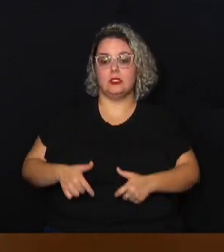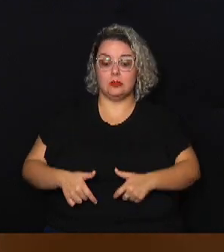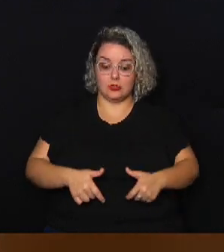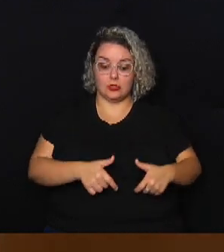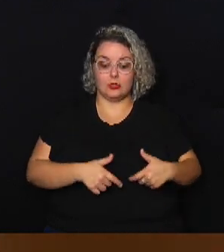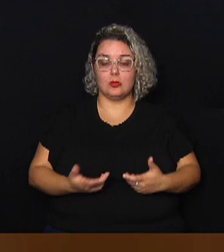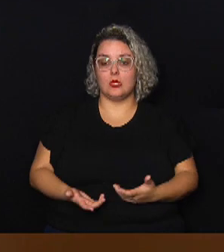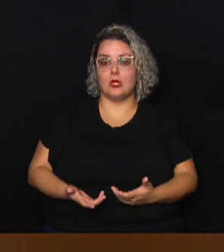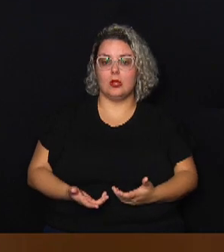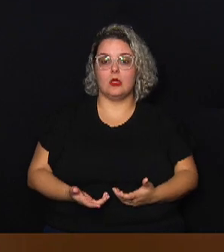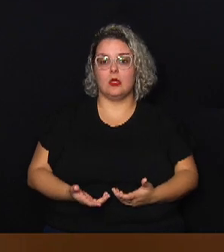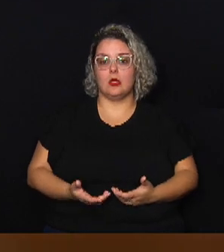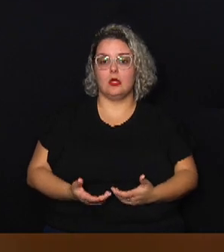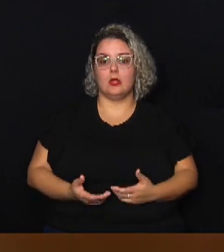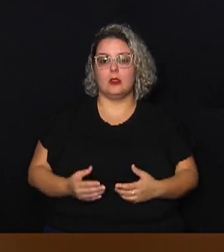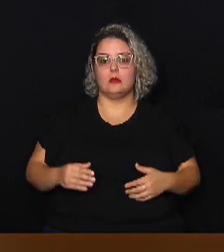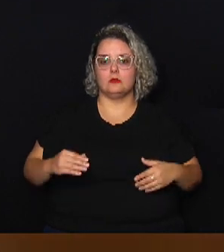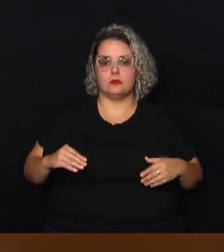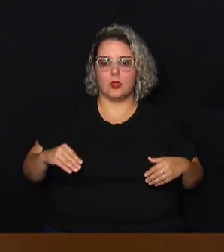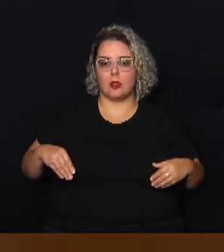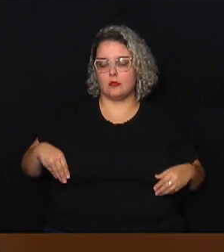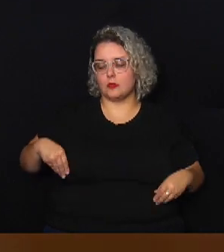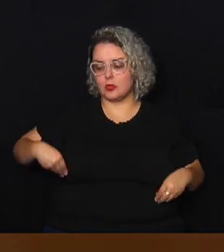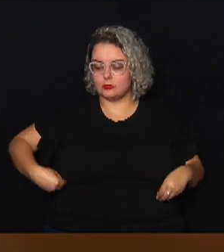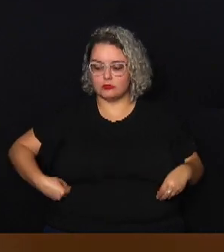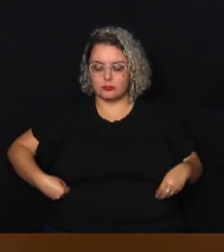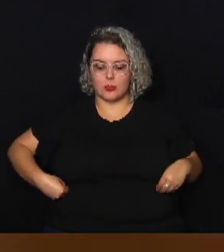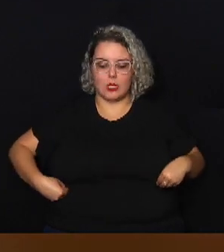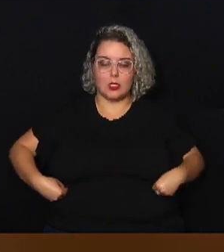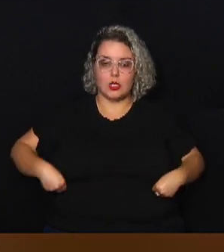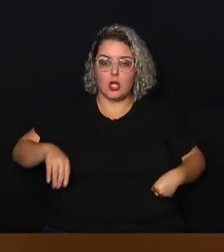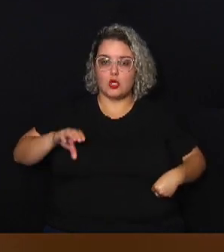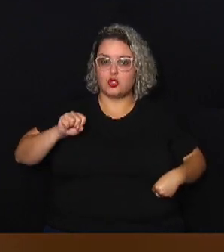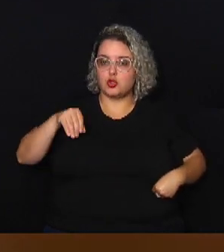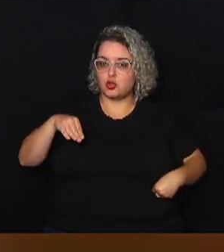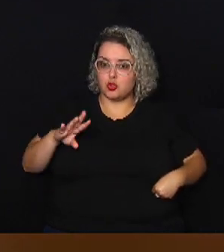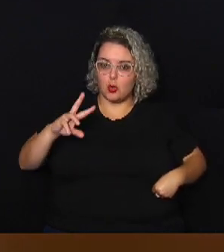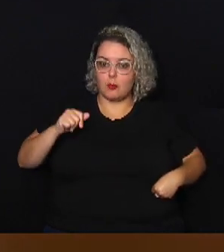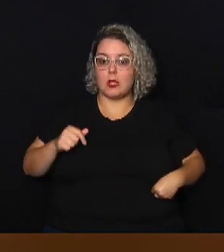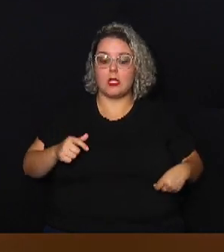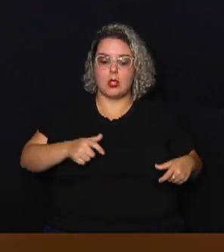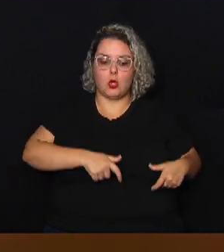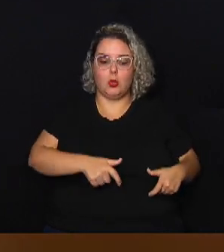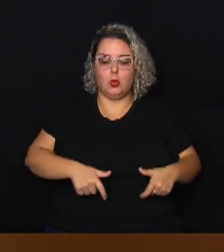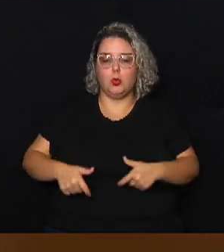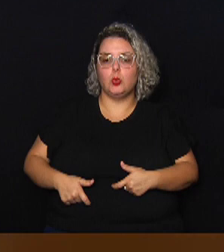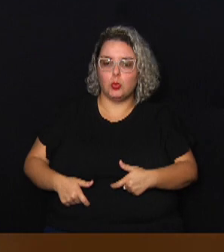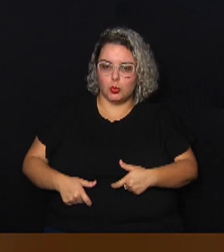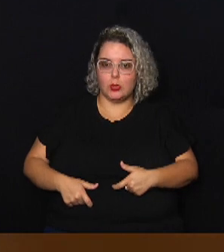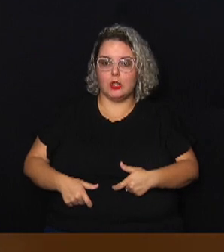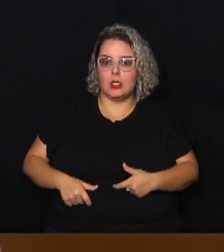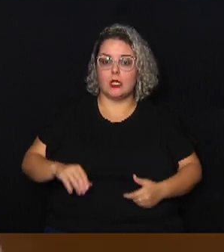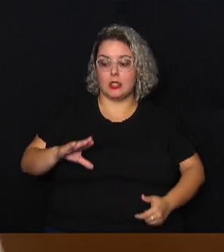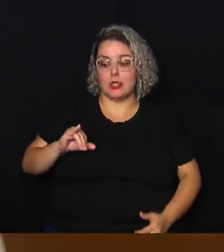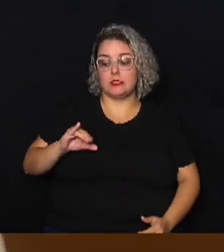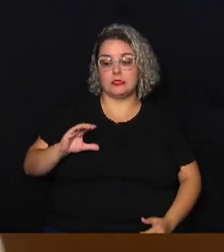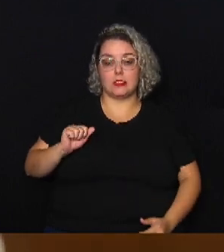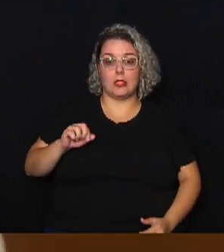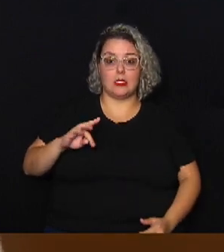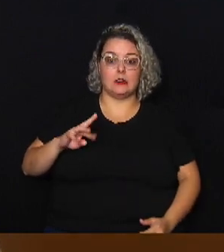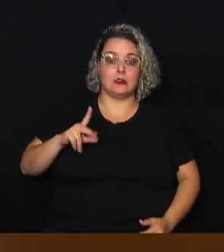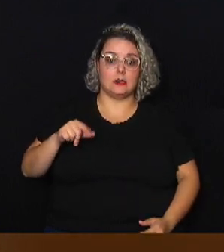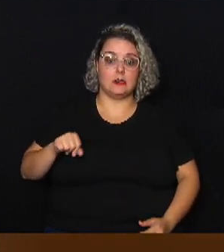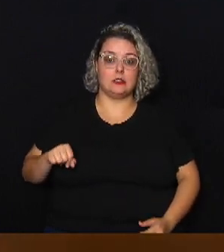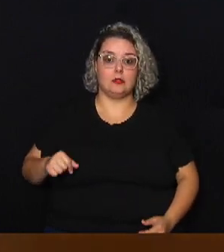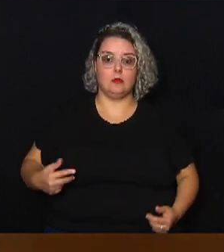em dobras, em sombras, em locais que a cicatriz seja mais aceita. Por exemplo, a cicatriz